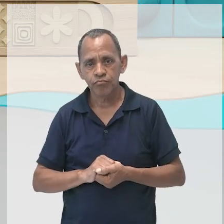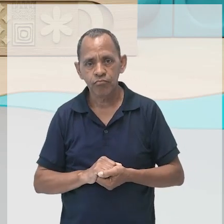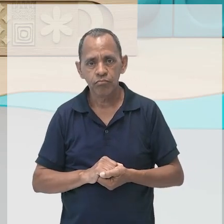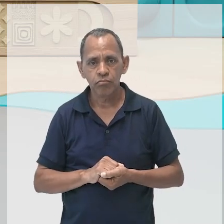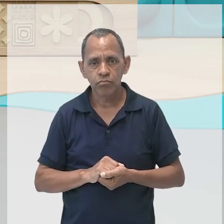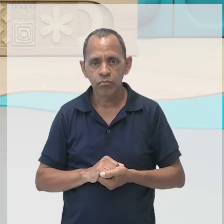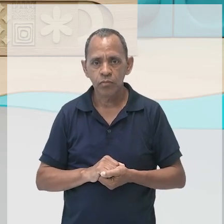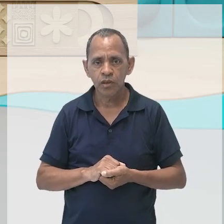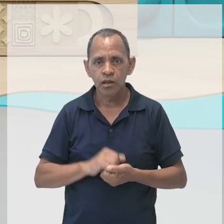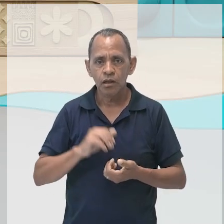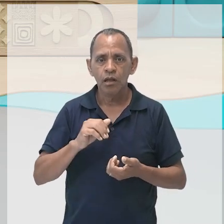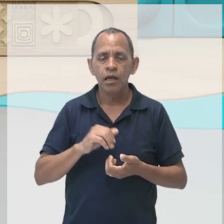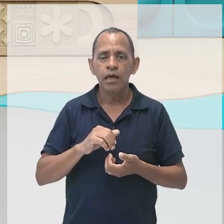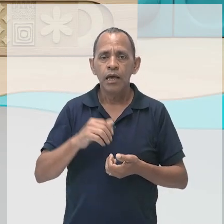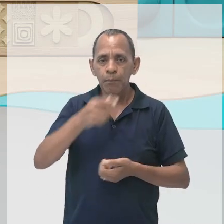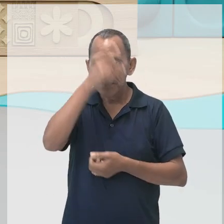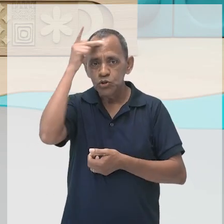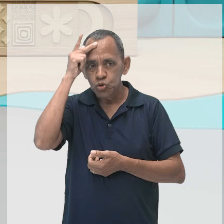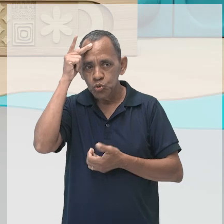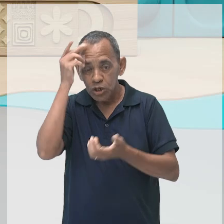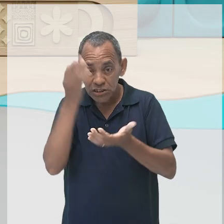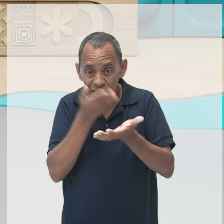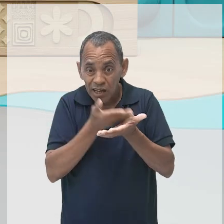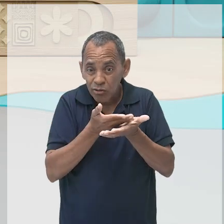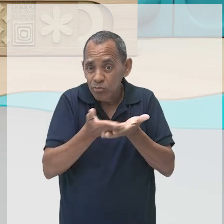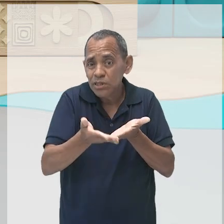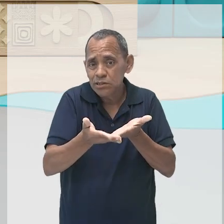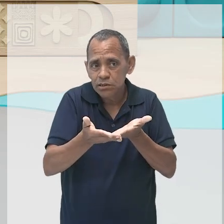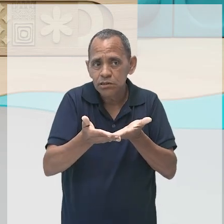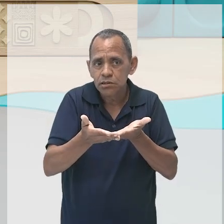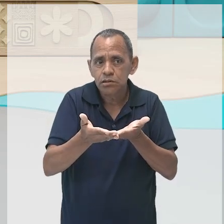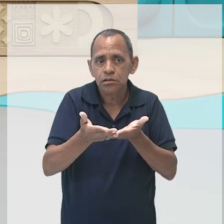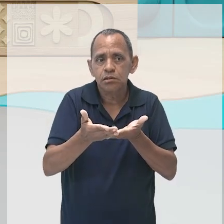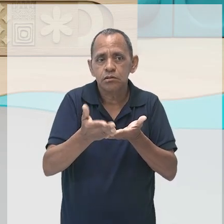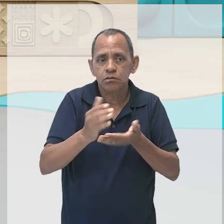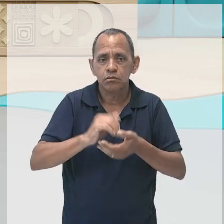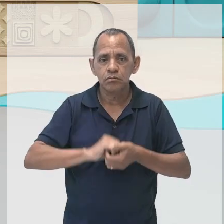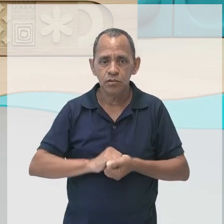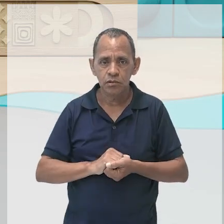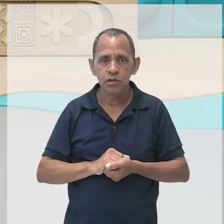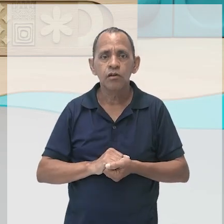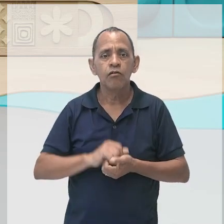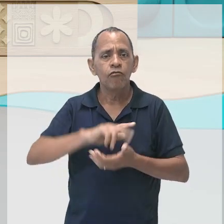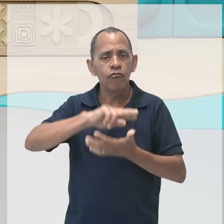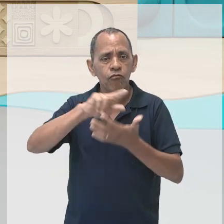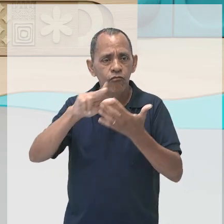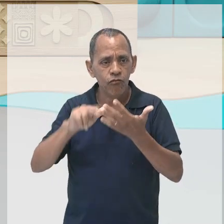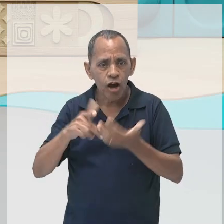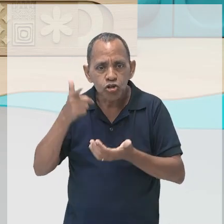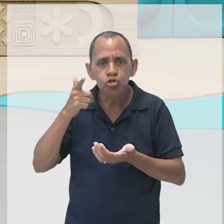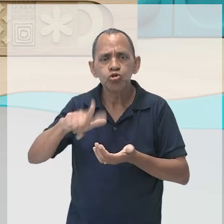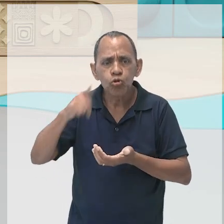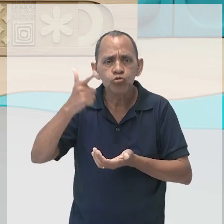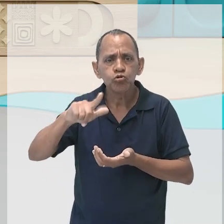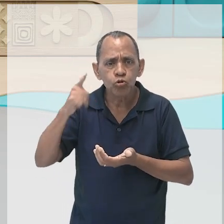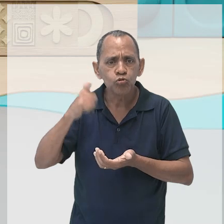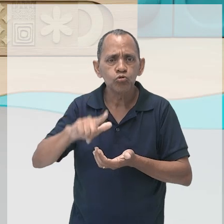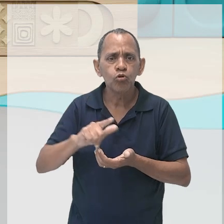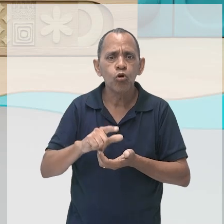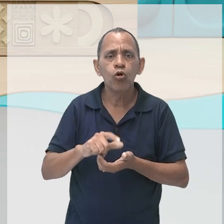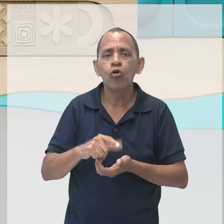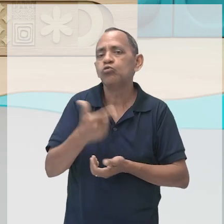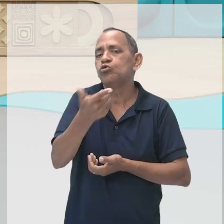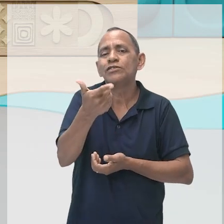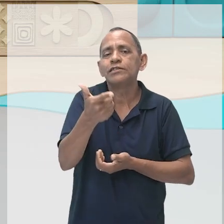iniciante, geralmente de 3 séries, de 10 repetições, sem nenhuma carga ou com uma carga levíssima, já que o